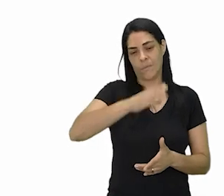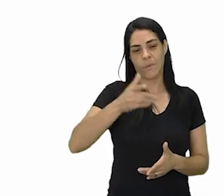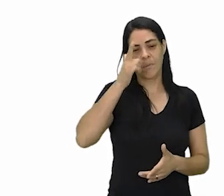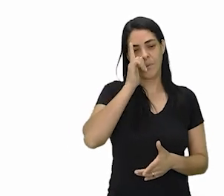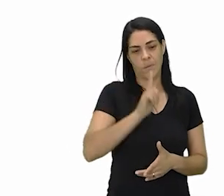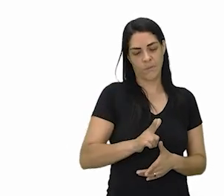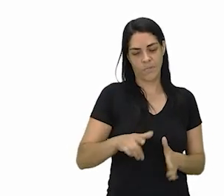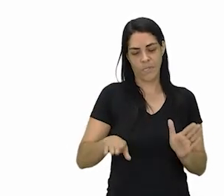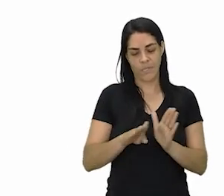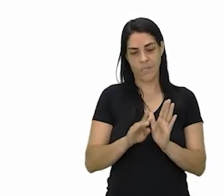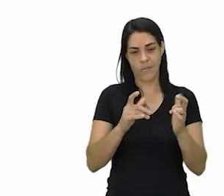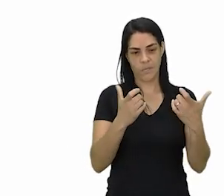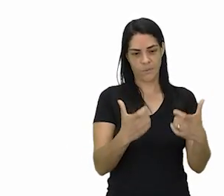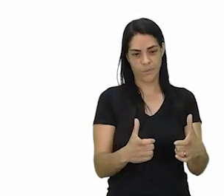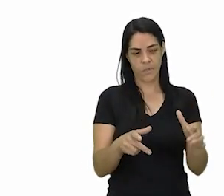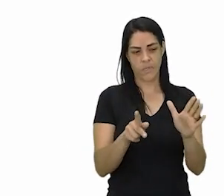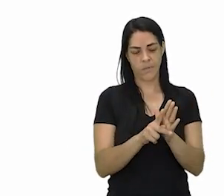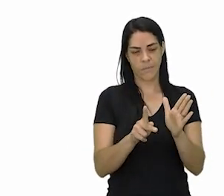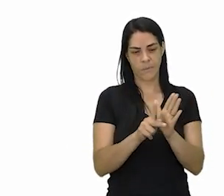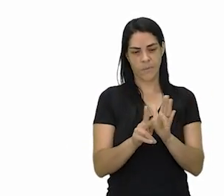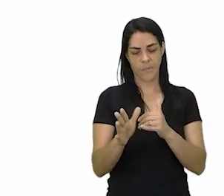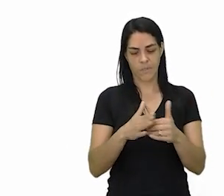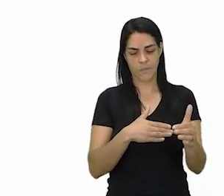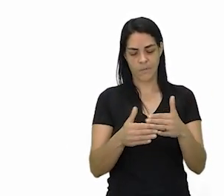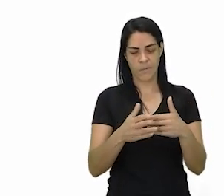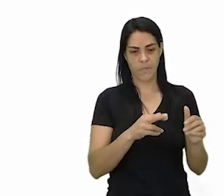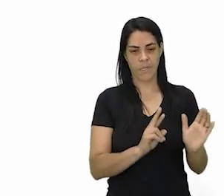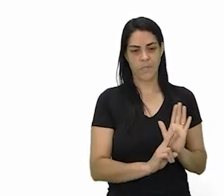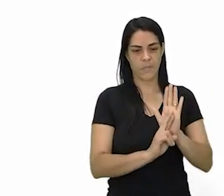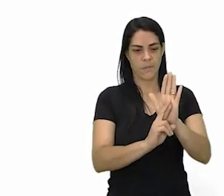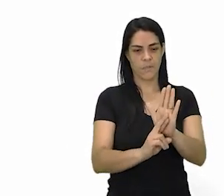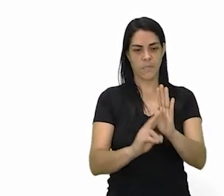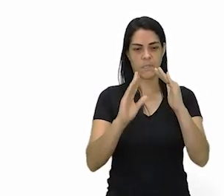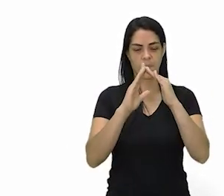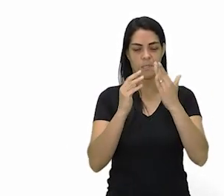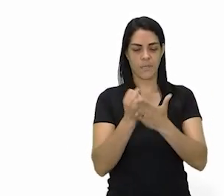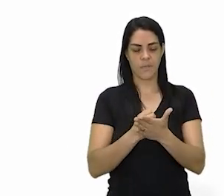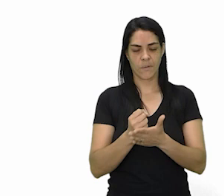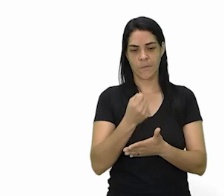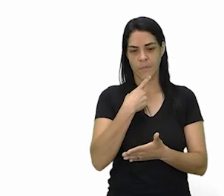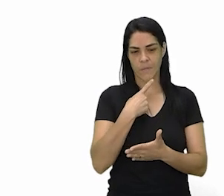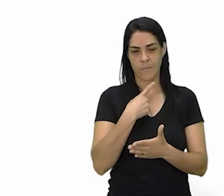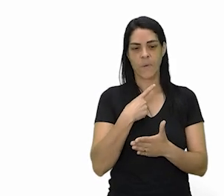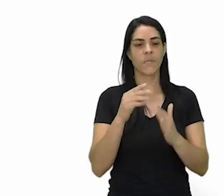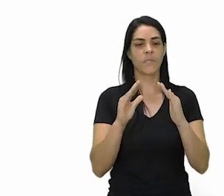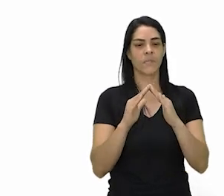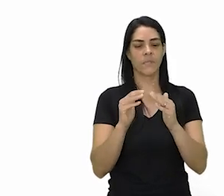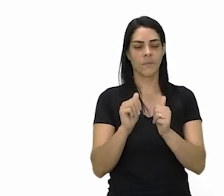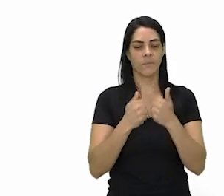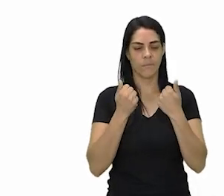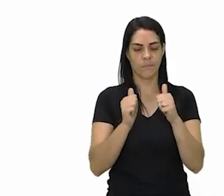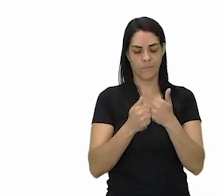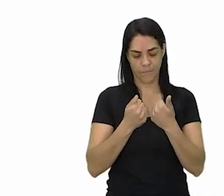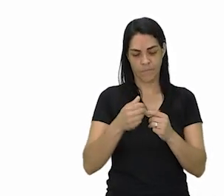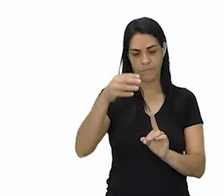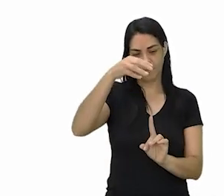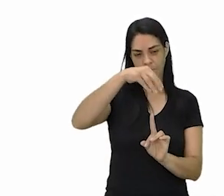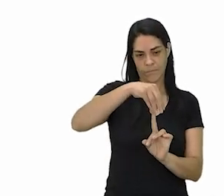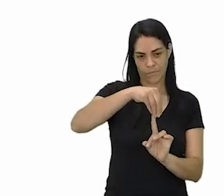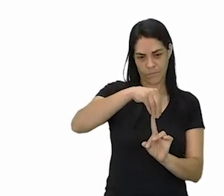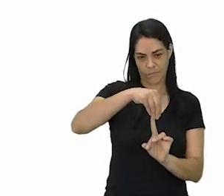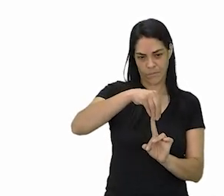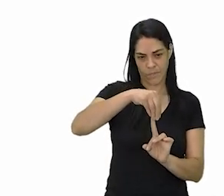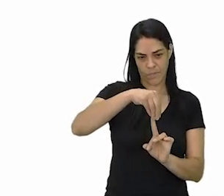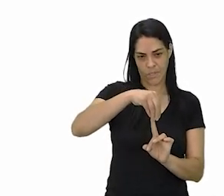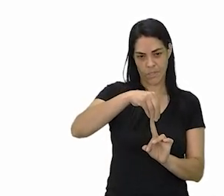num determinado lugar, seja lá uma referência de uma farmácia, de uma padaria, de um ponto de ônibus,